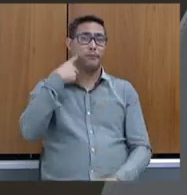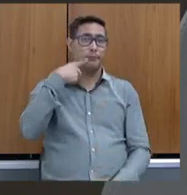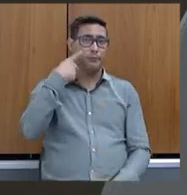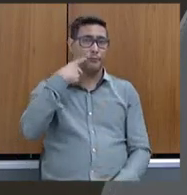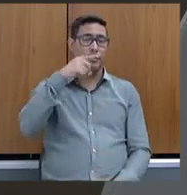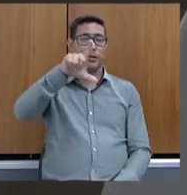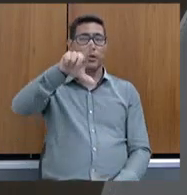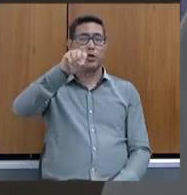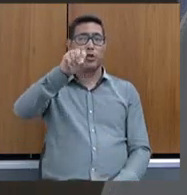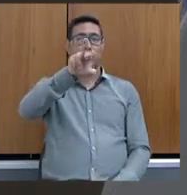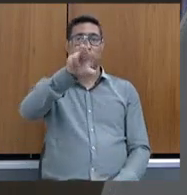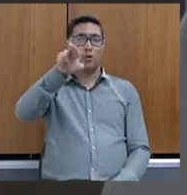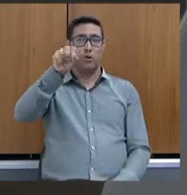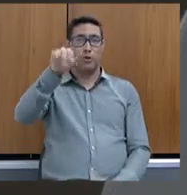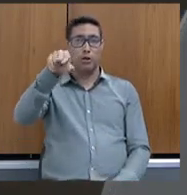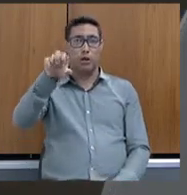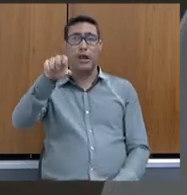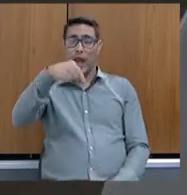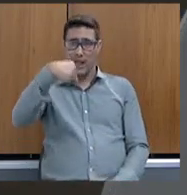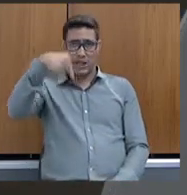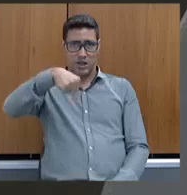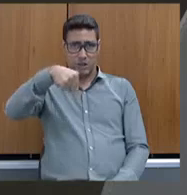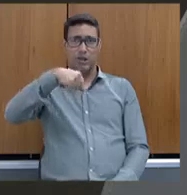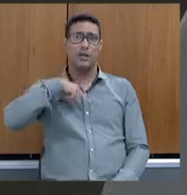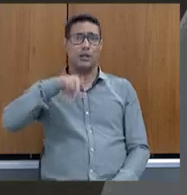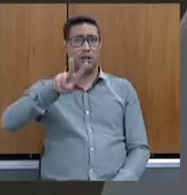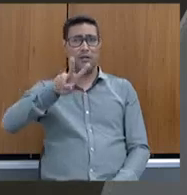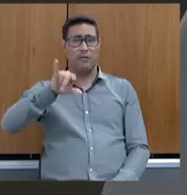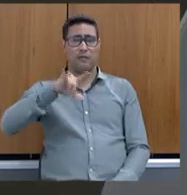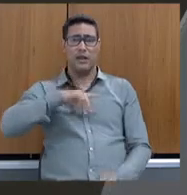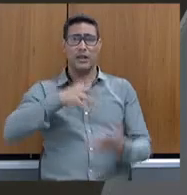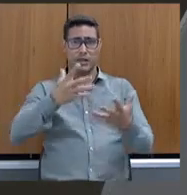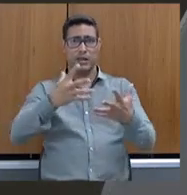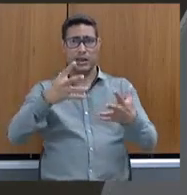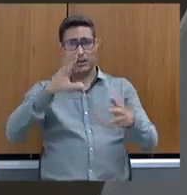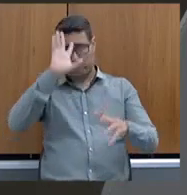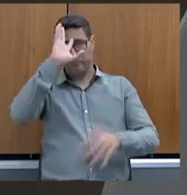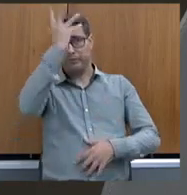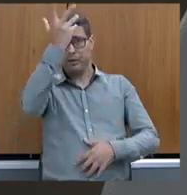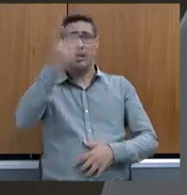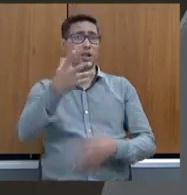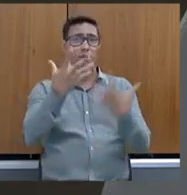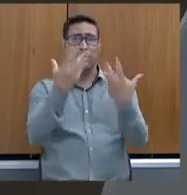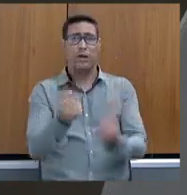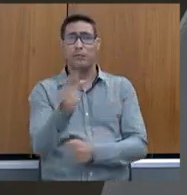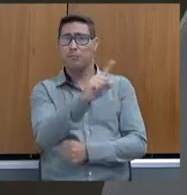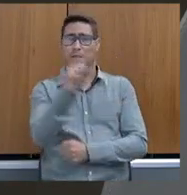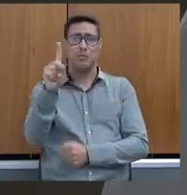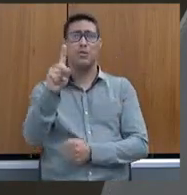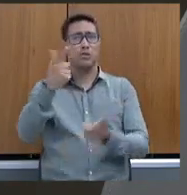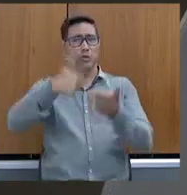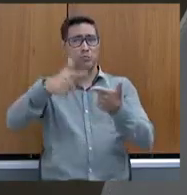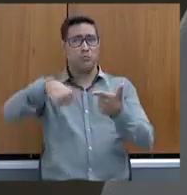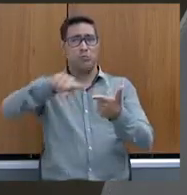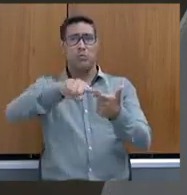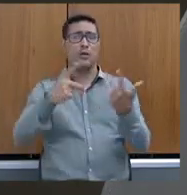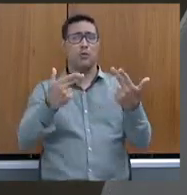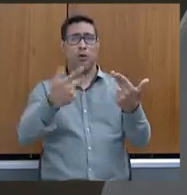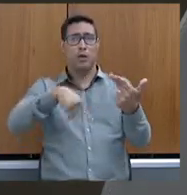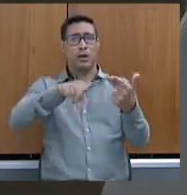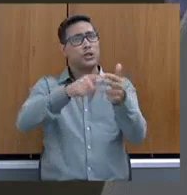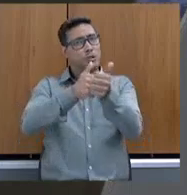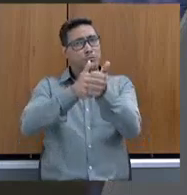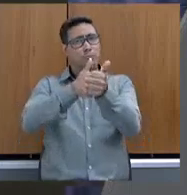providências e com certeza atitudes como essas não serão toleradas permitidas e a gente segue juntas aí